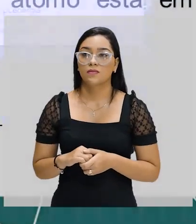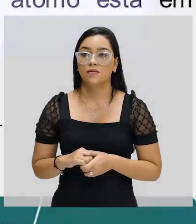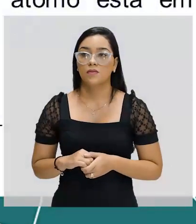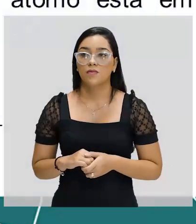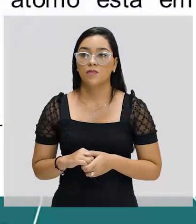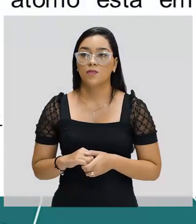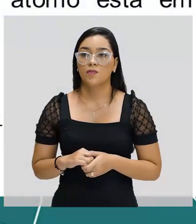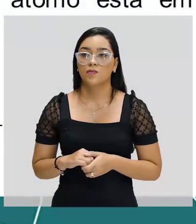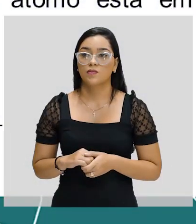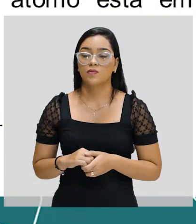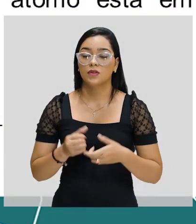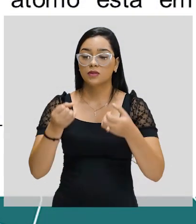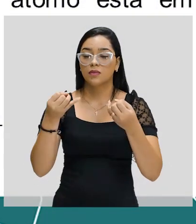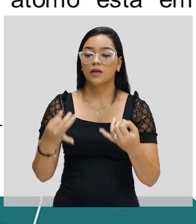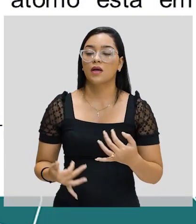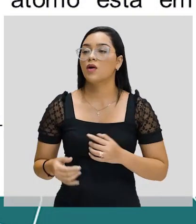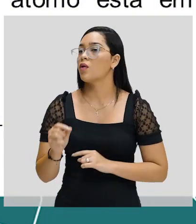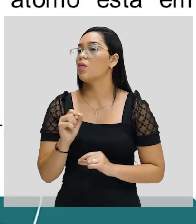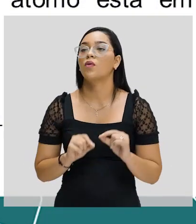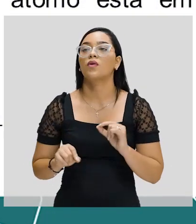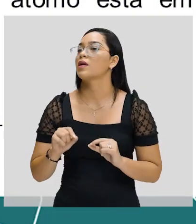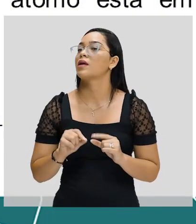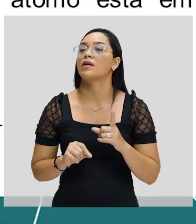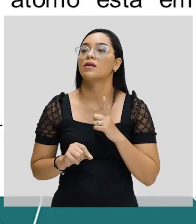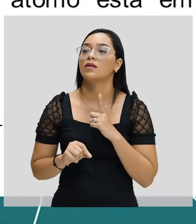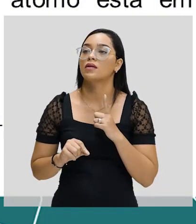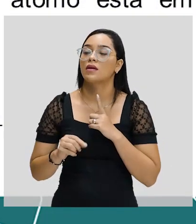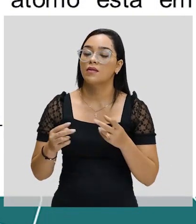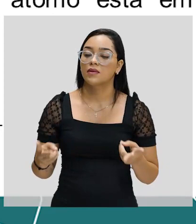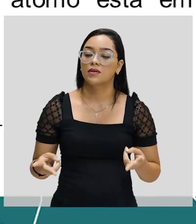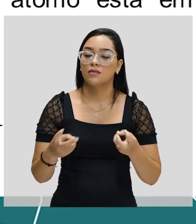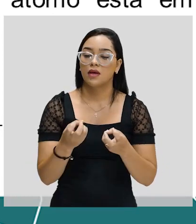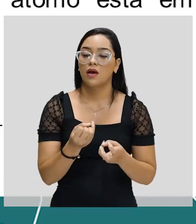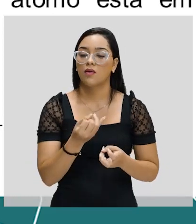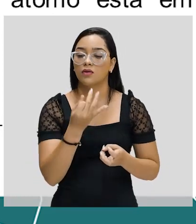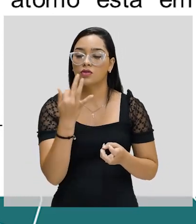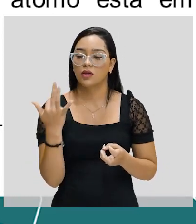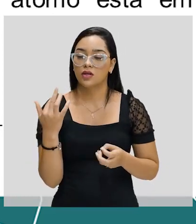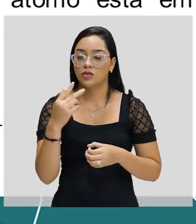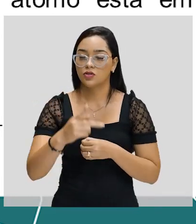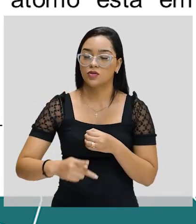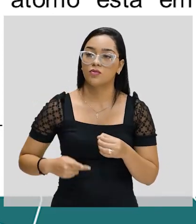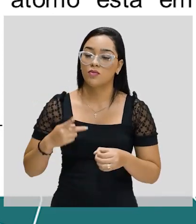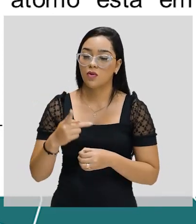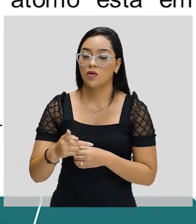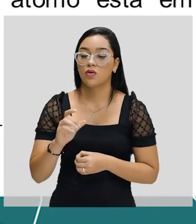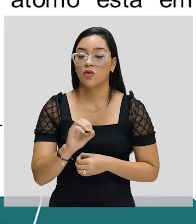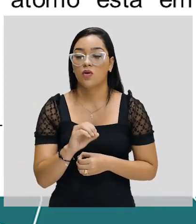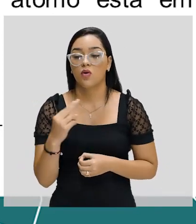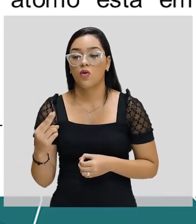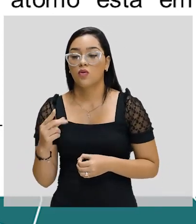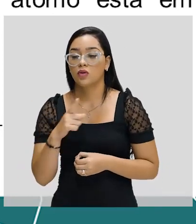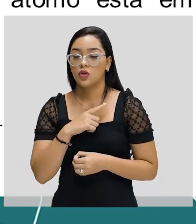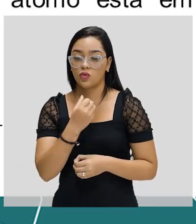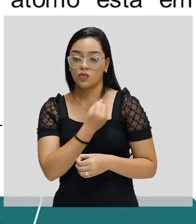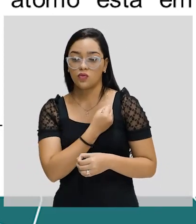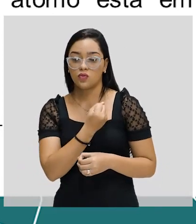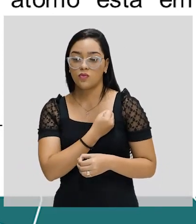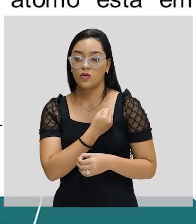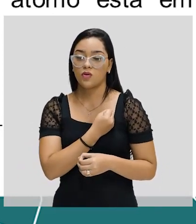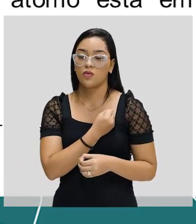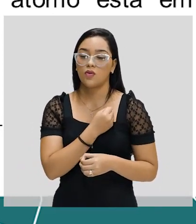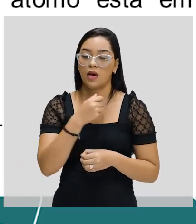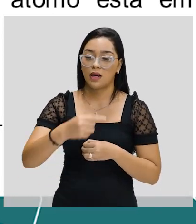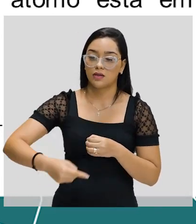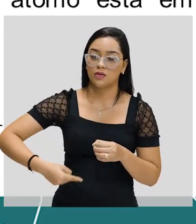Então, é o seguinte. Então, nós vamos observar a quantidade de prótons, certo? Ou do número atômico, né?